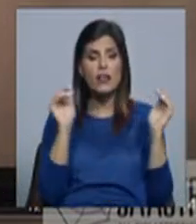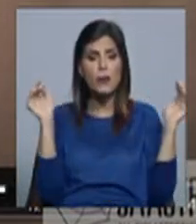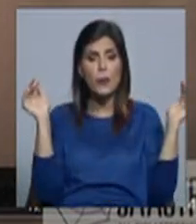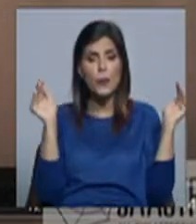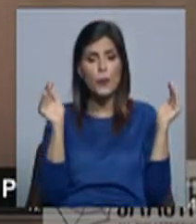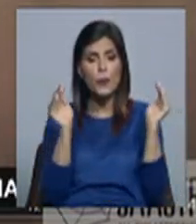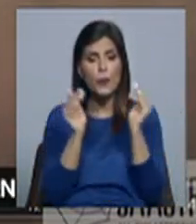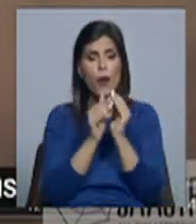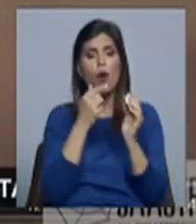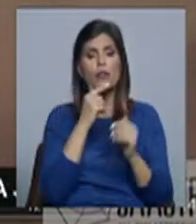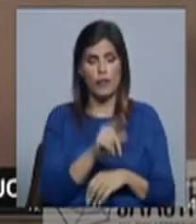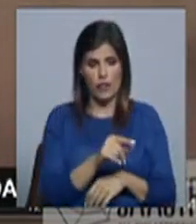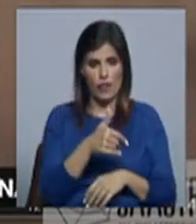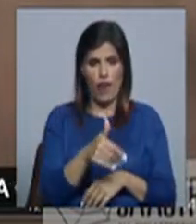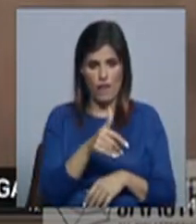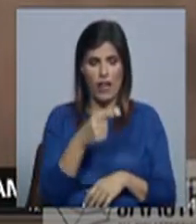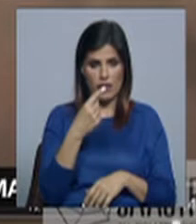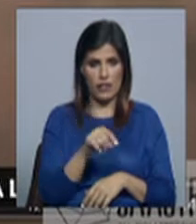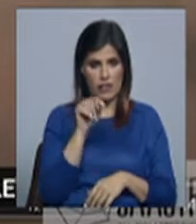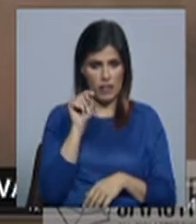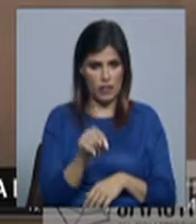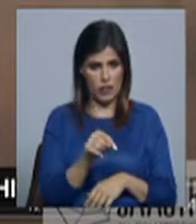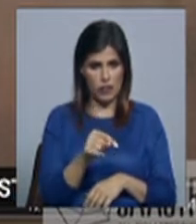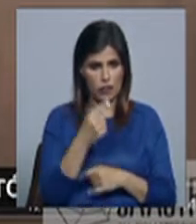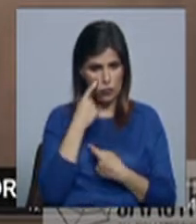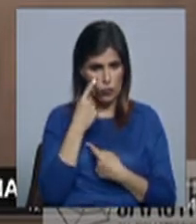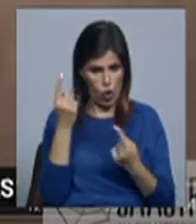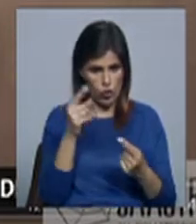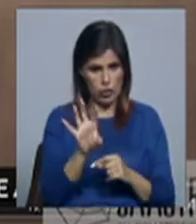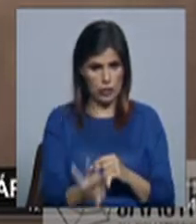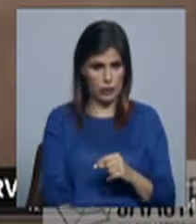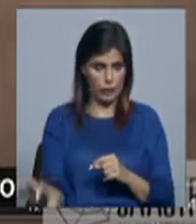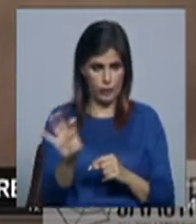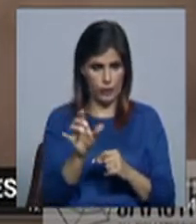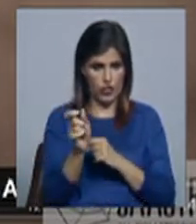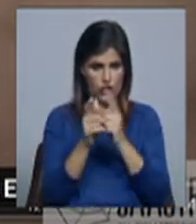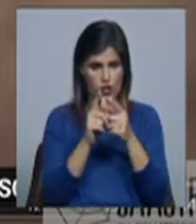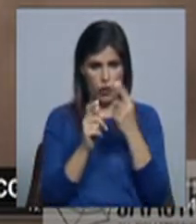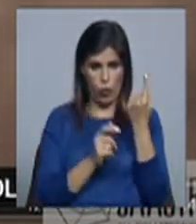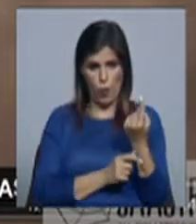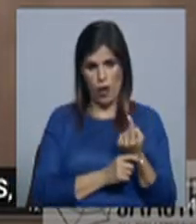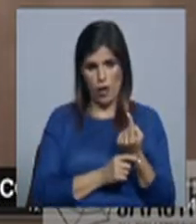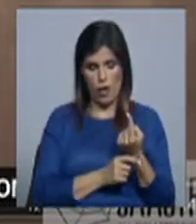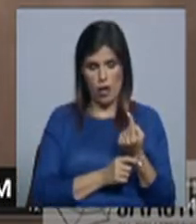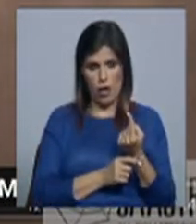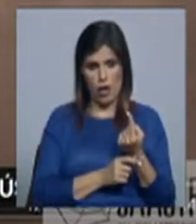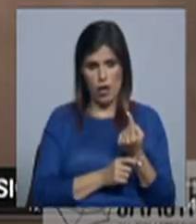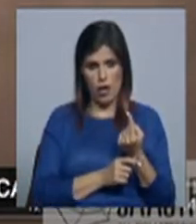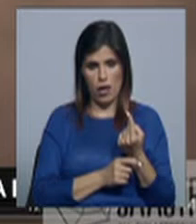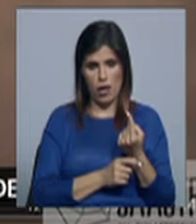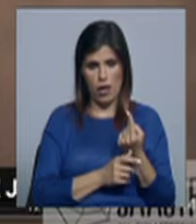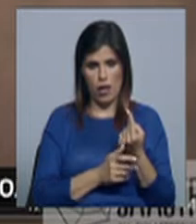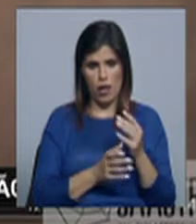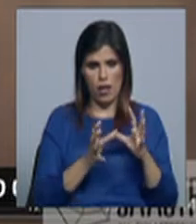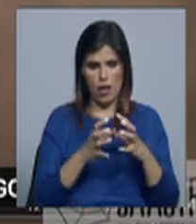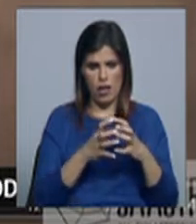pequenininha. E olha, vamos ter isto que esta representação artística mostra, que é uma estrela muitíssimo densa,